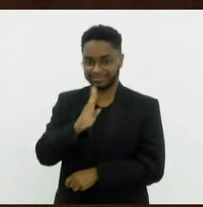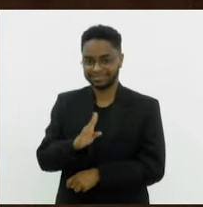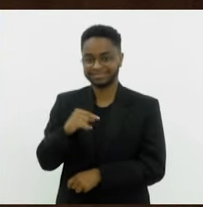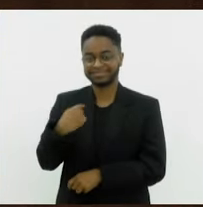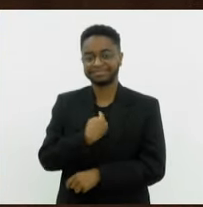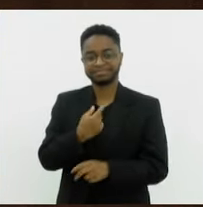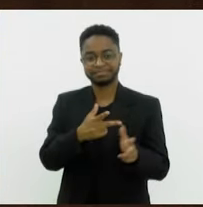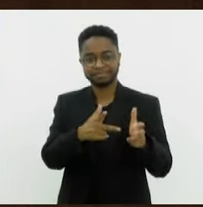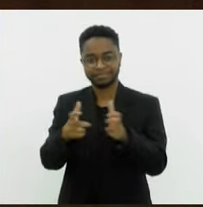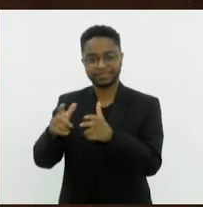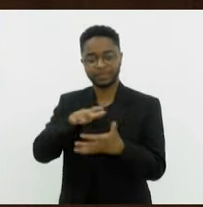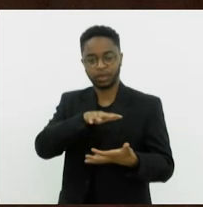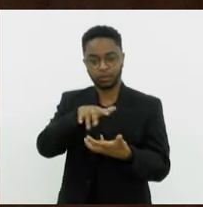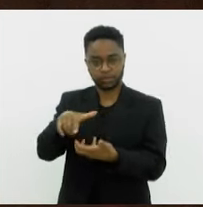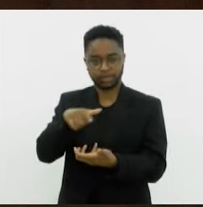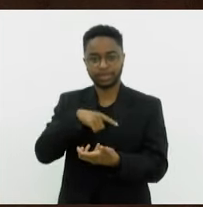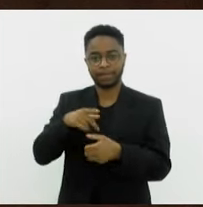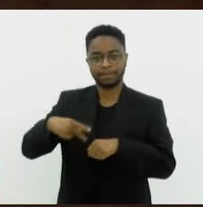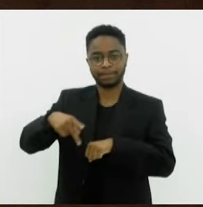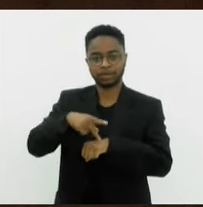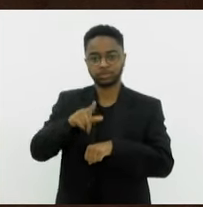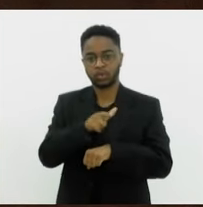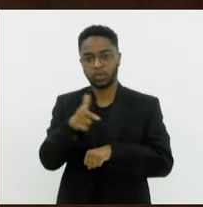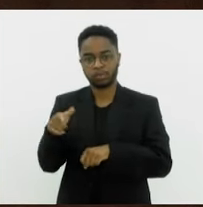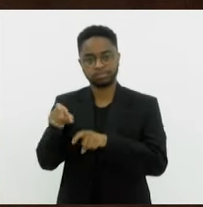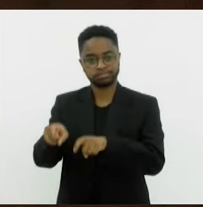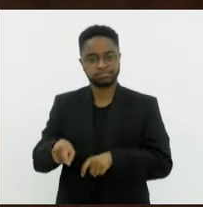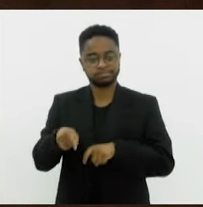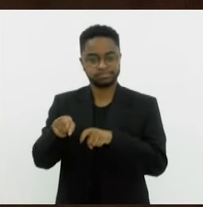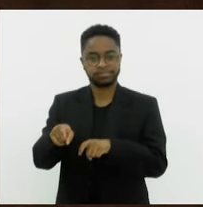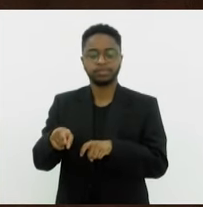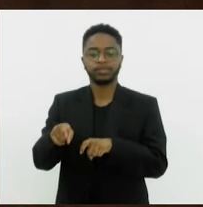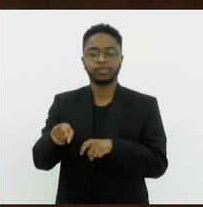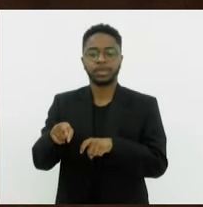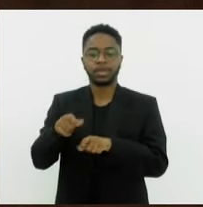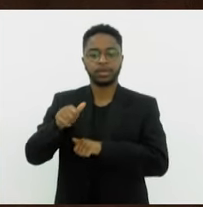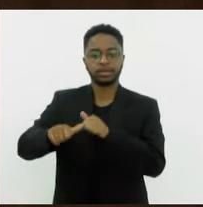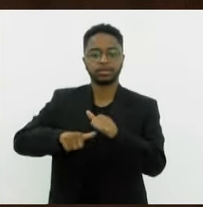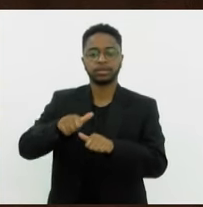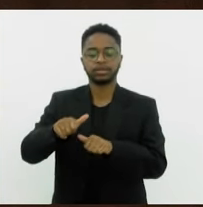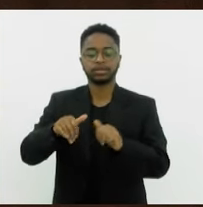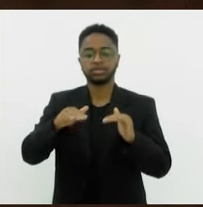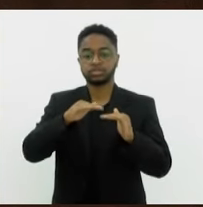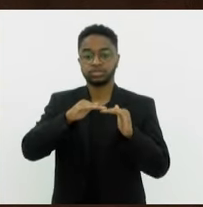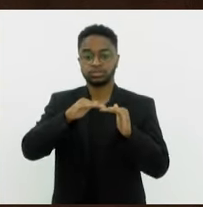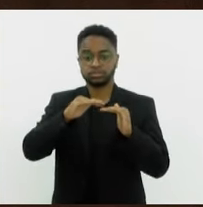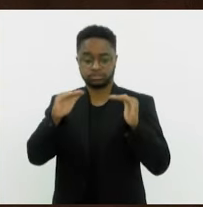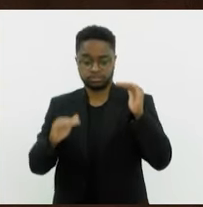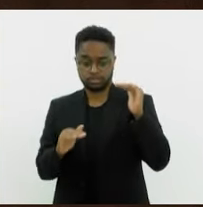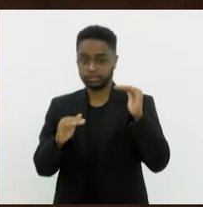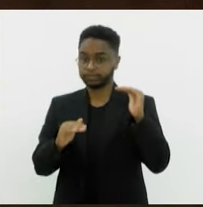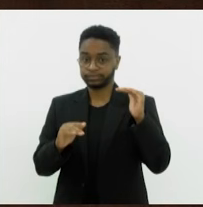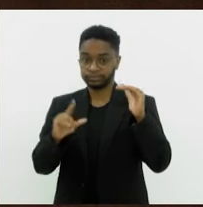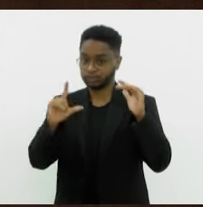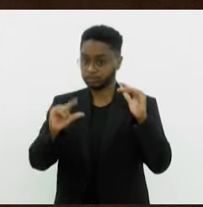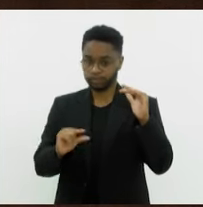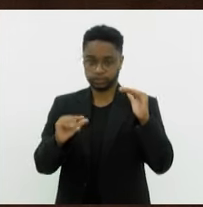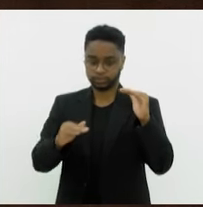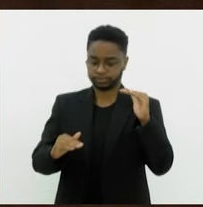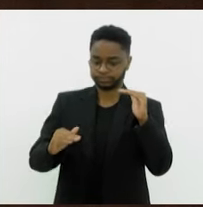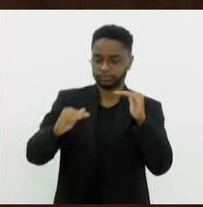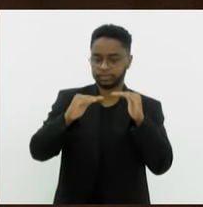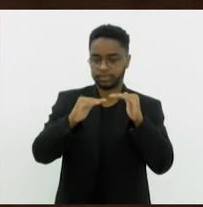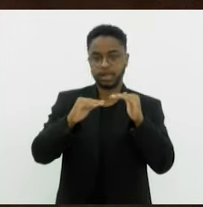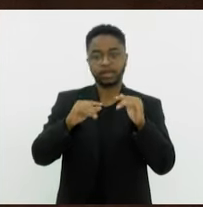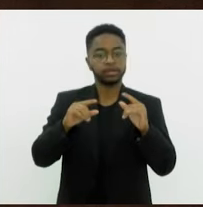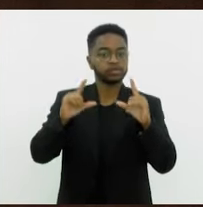inteiro, os países que fizeram reforma agrária são países menos desiguais, são países que têm menos fome, são países que são mais